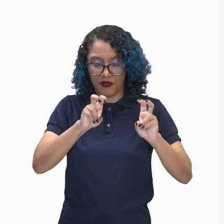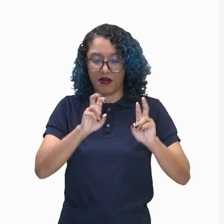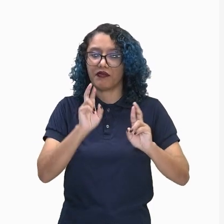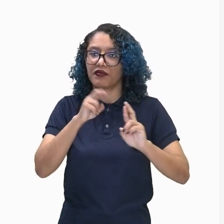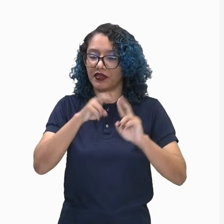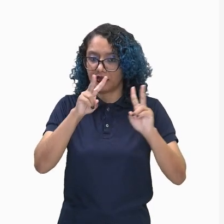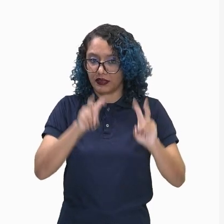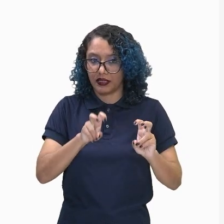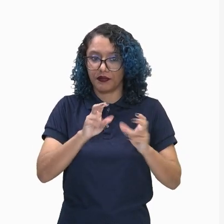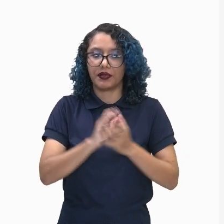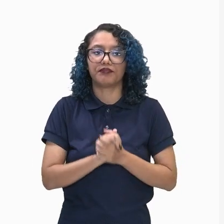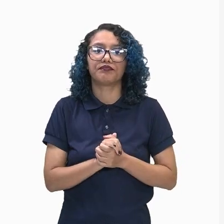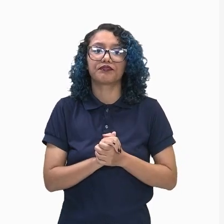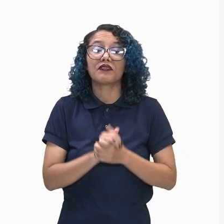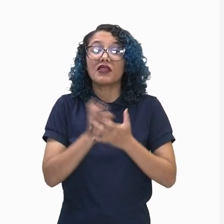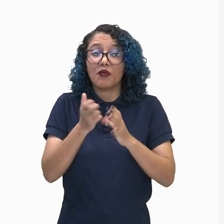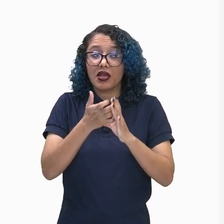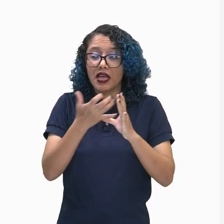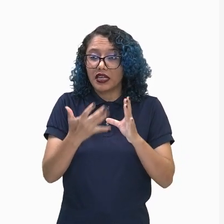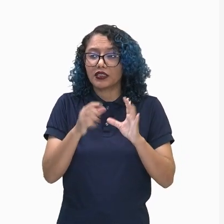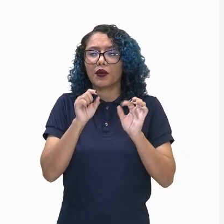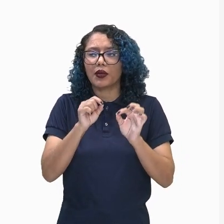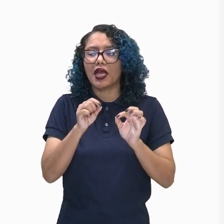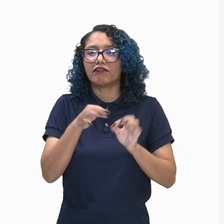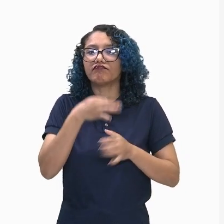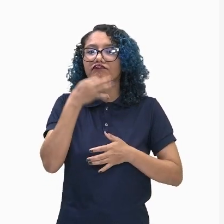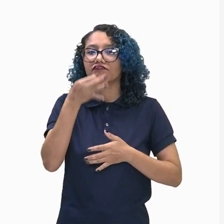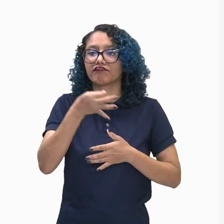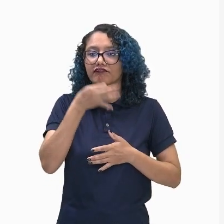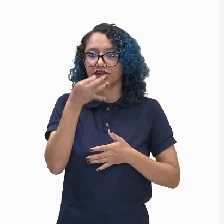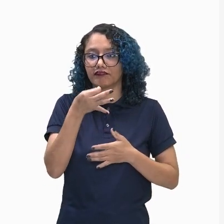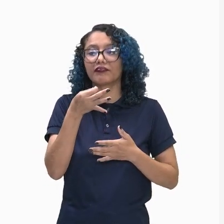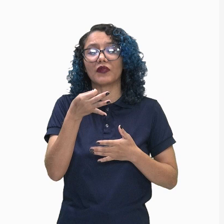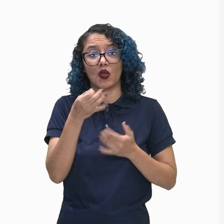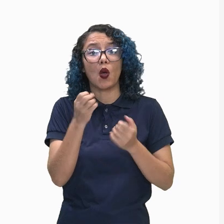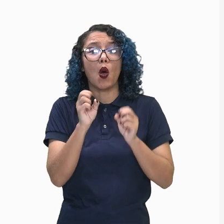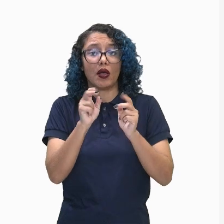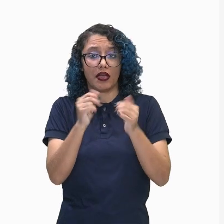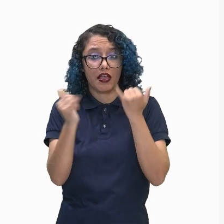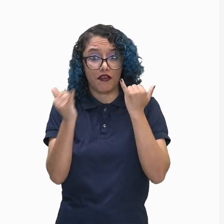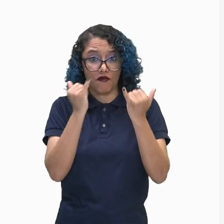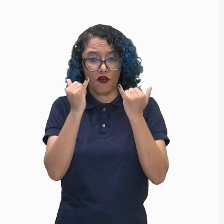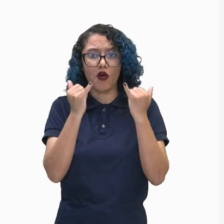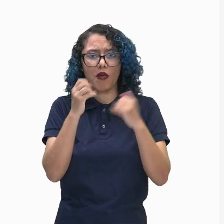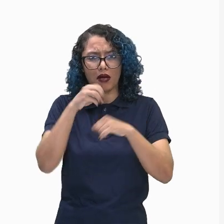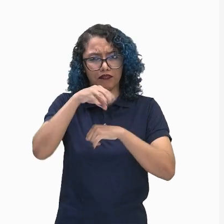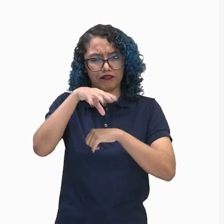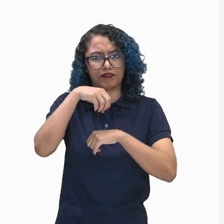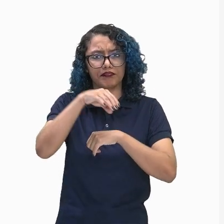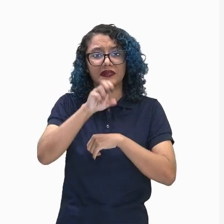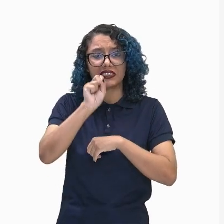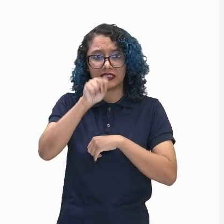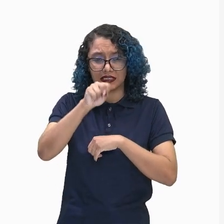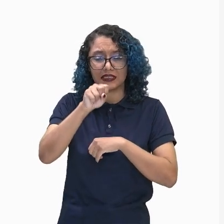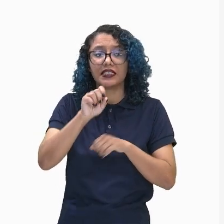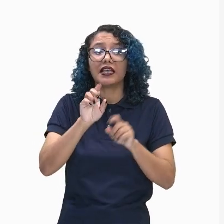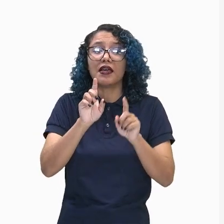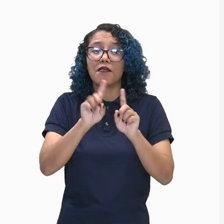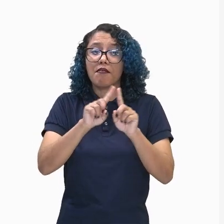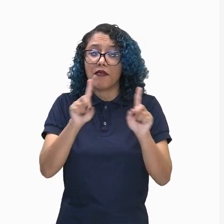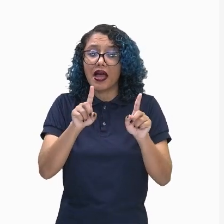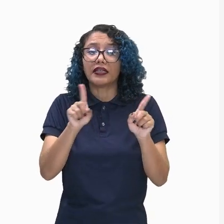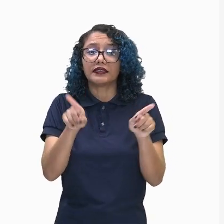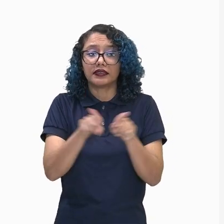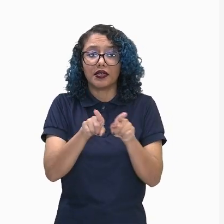caráter argumentativo, mais do que informar, esse gênero tem como propósito persuadir,